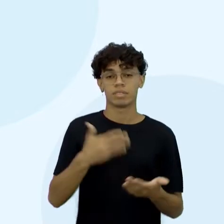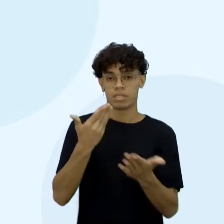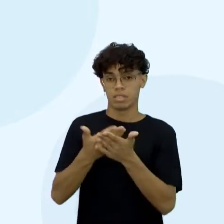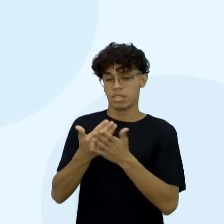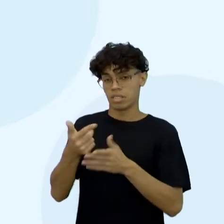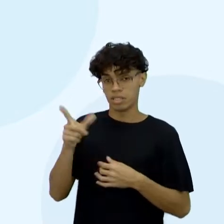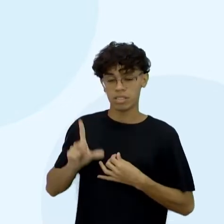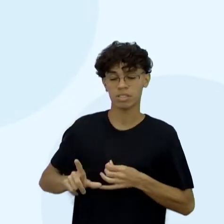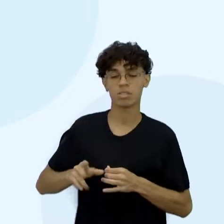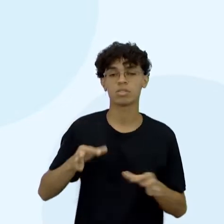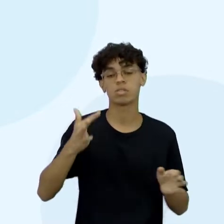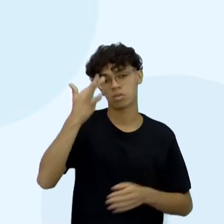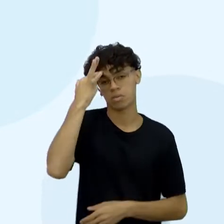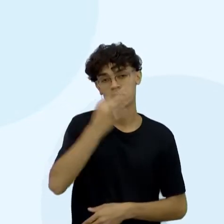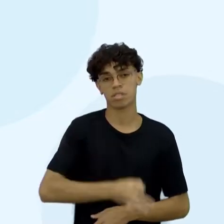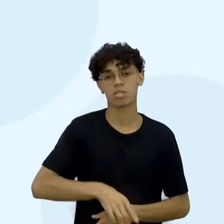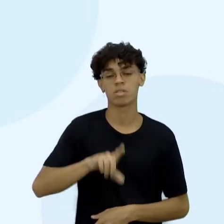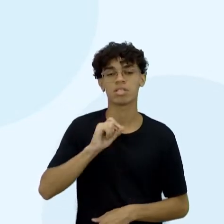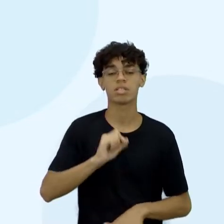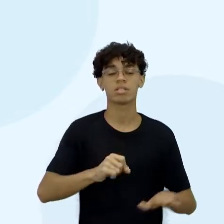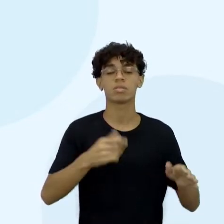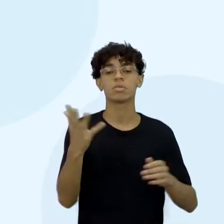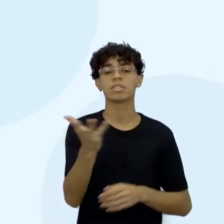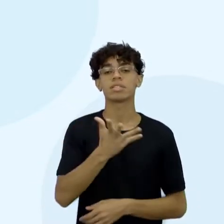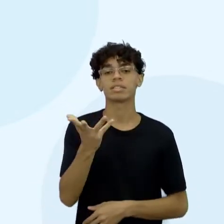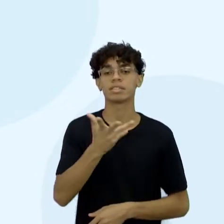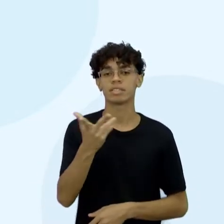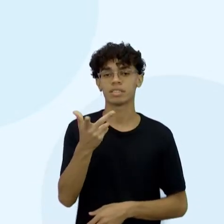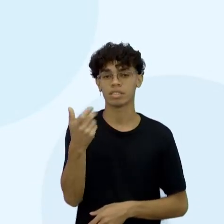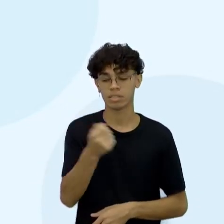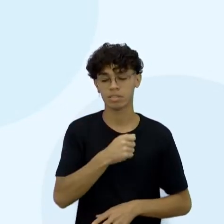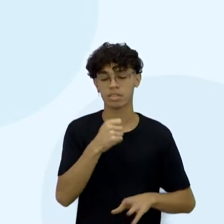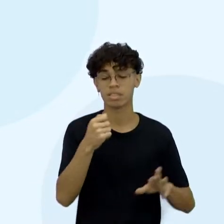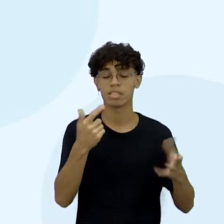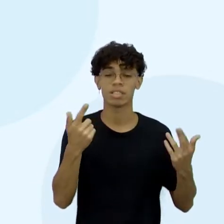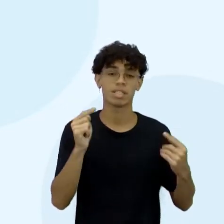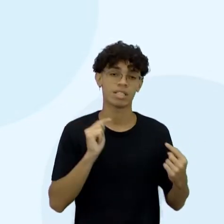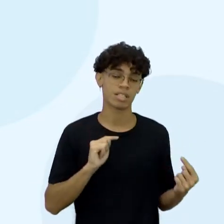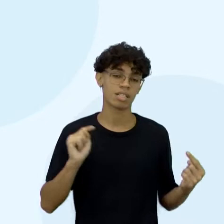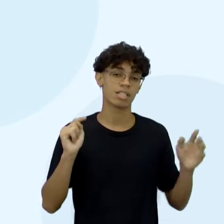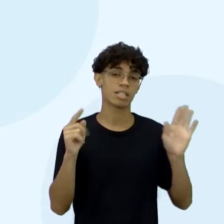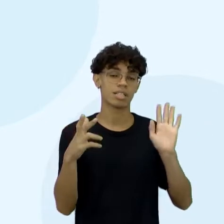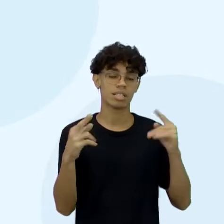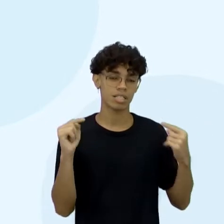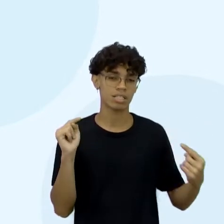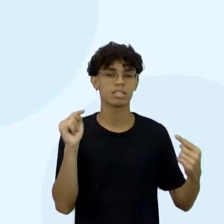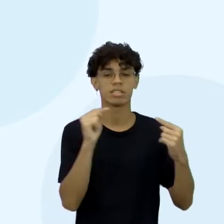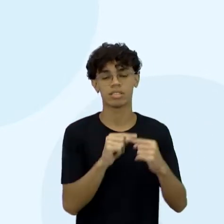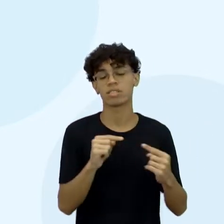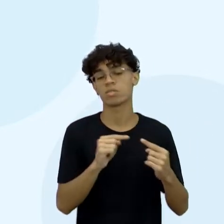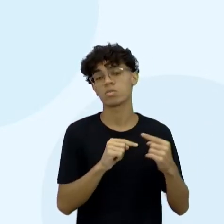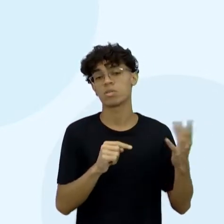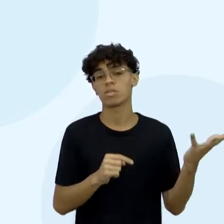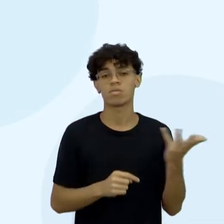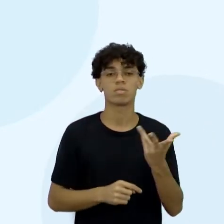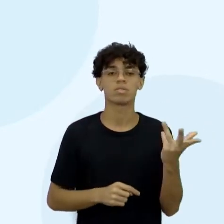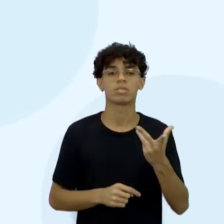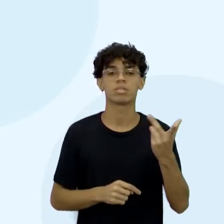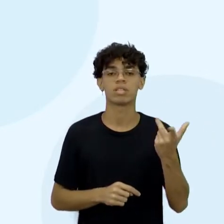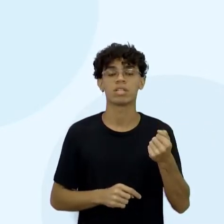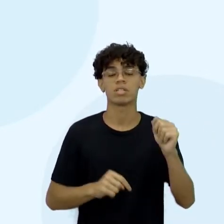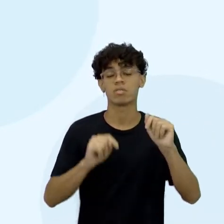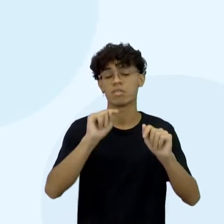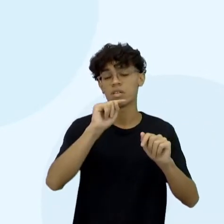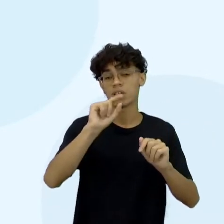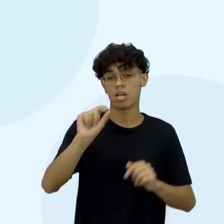né, que a aceleração corresponde, então, à taxa de variação da velocidade, o quanto a velocidade vai aumentando